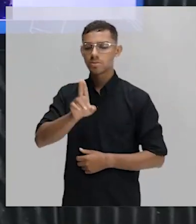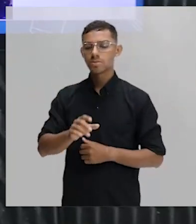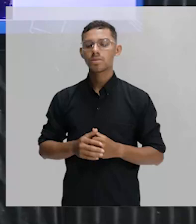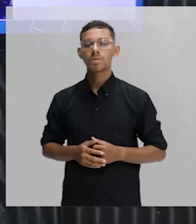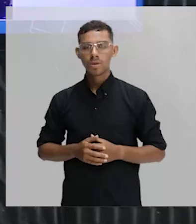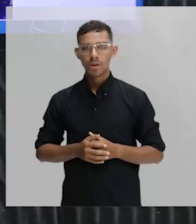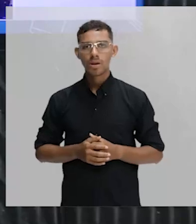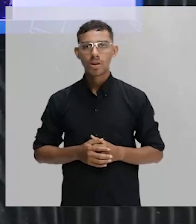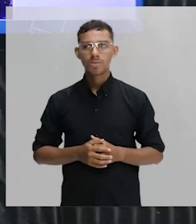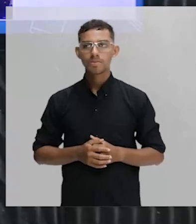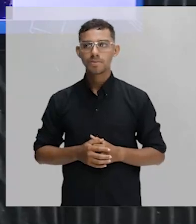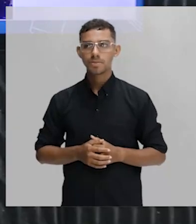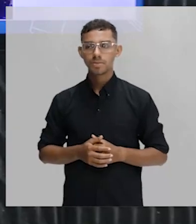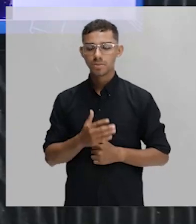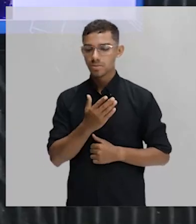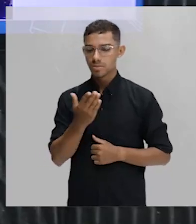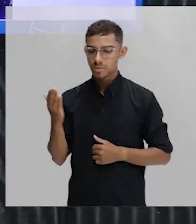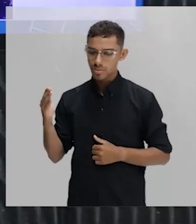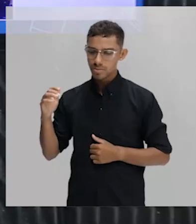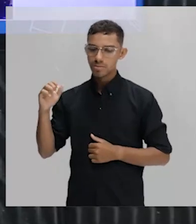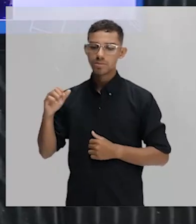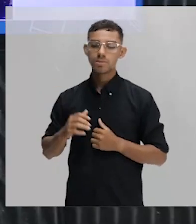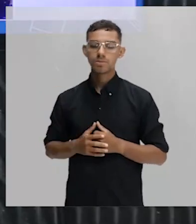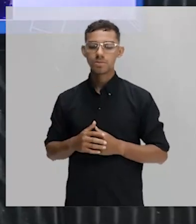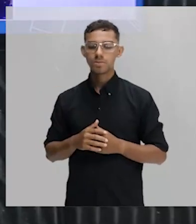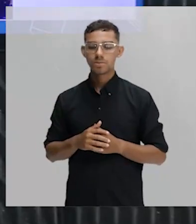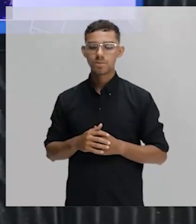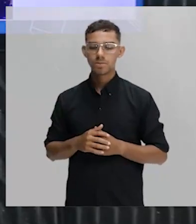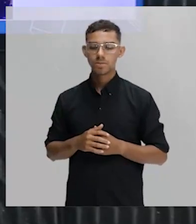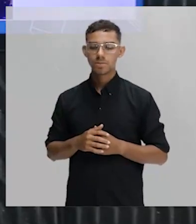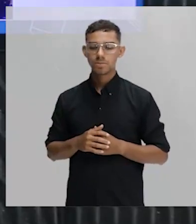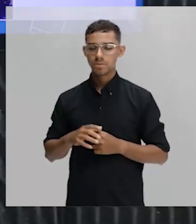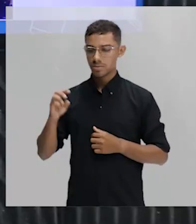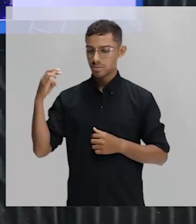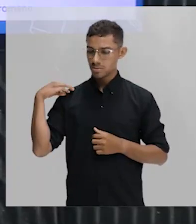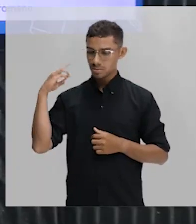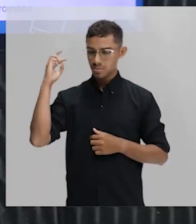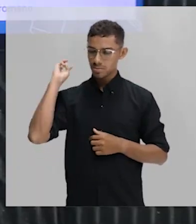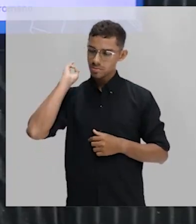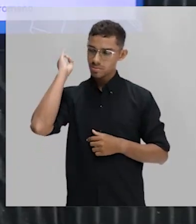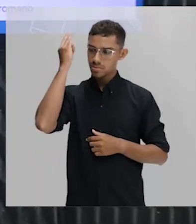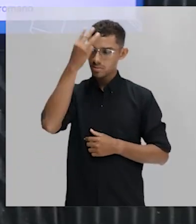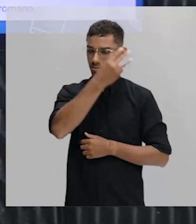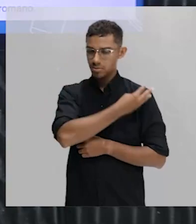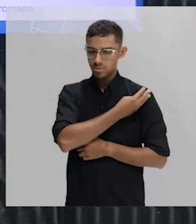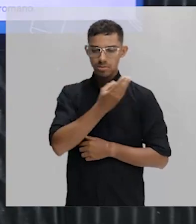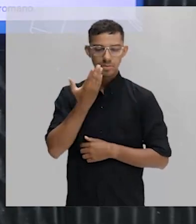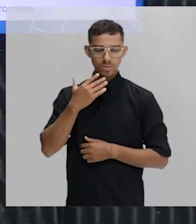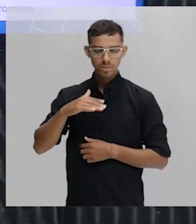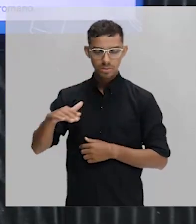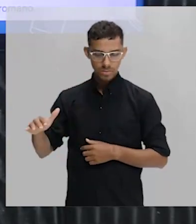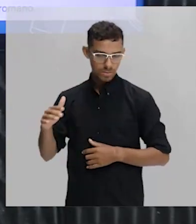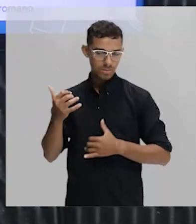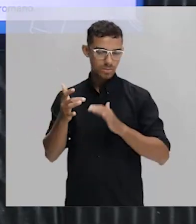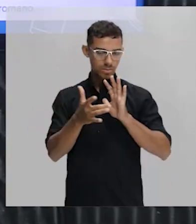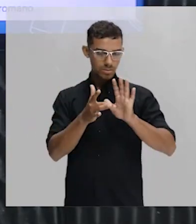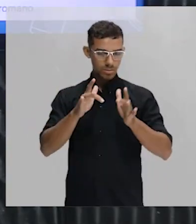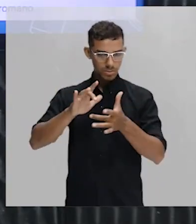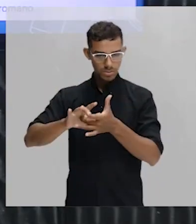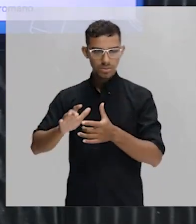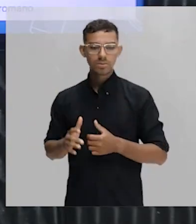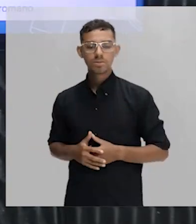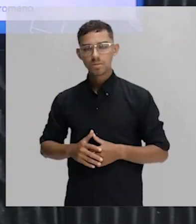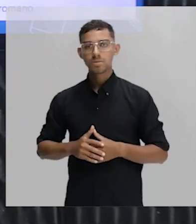dia, certo? A solenidade da Santíssima Trindade, Nossa Senhora, a figura do Menino Jesus, entre outros. Mosaico, o